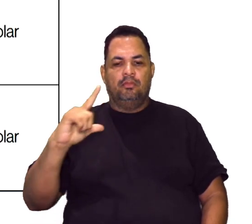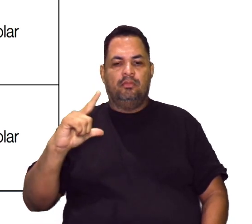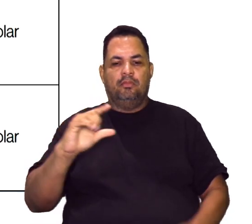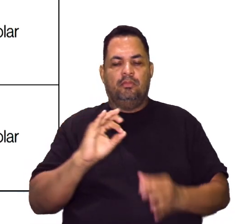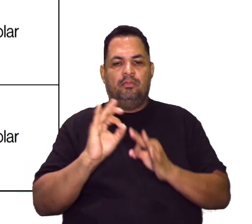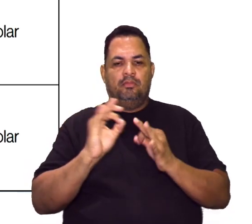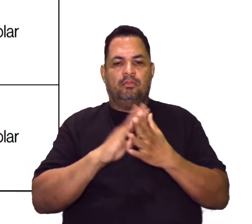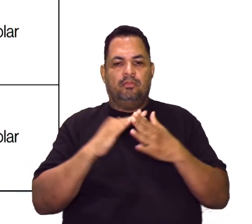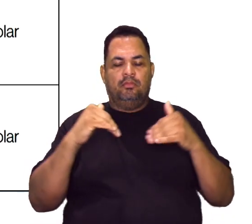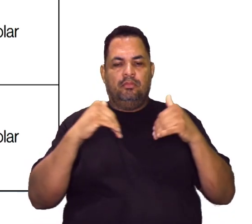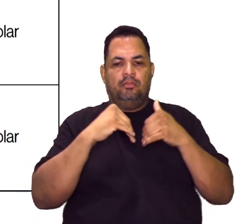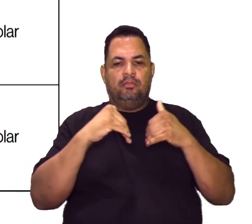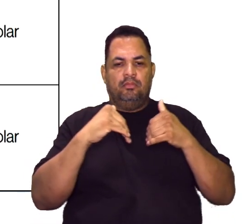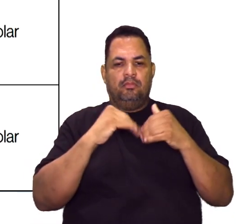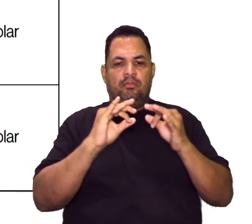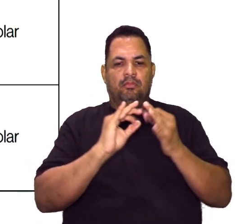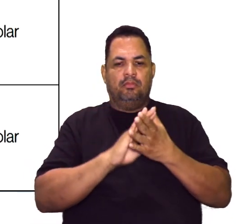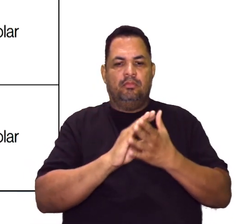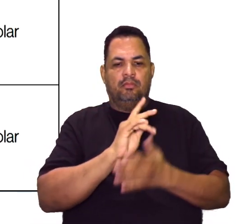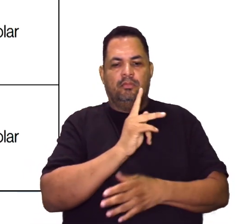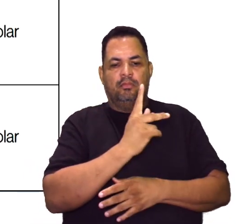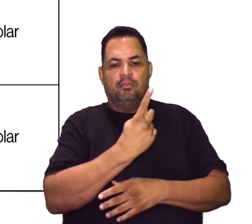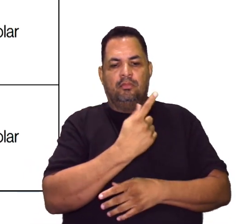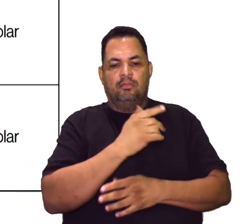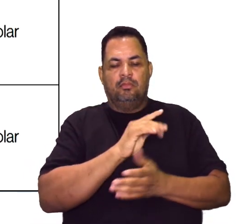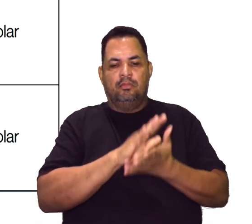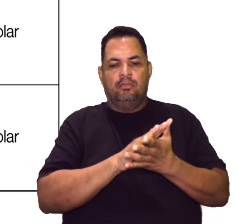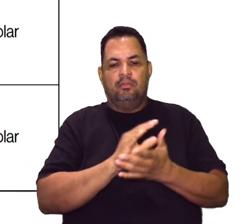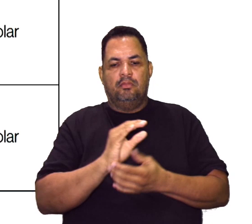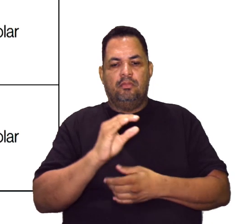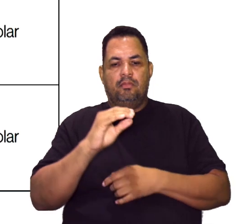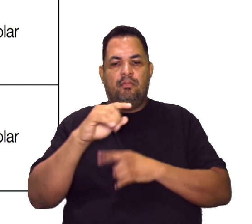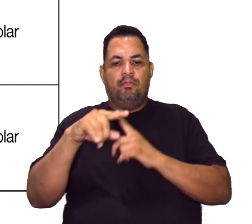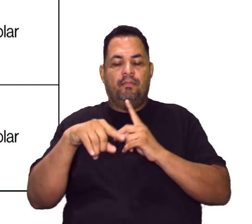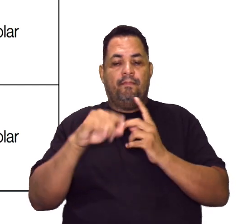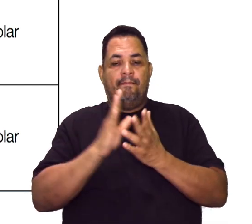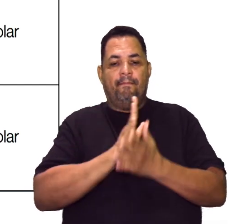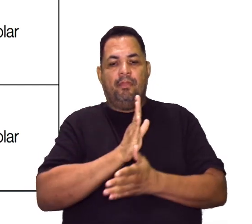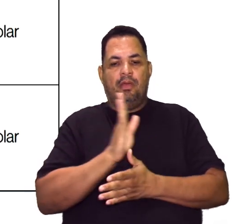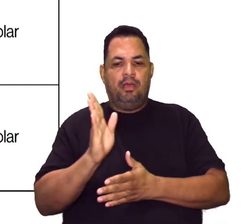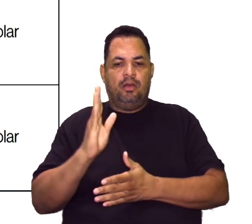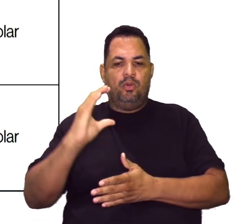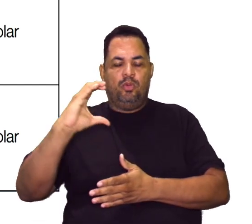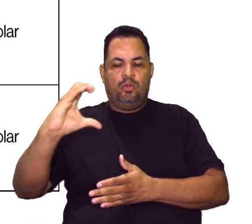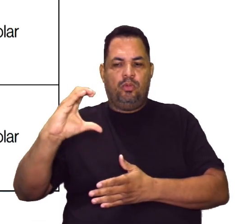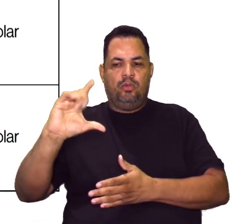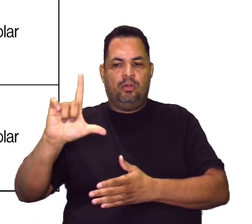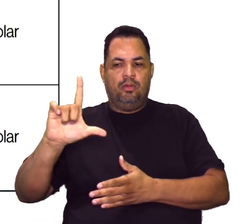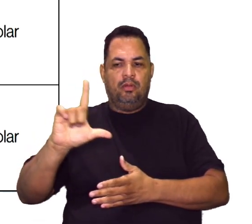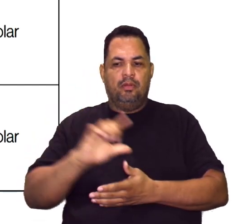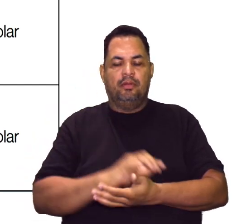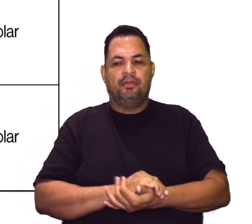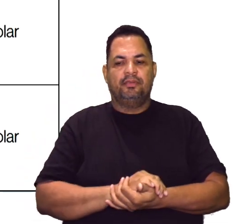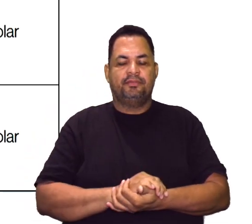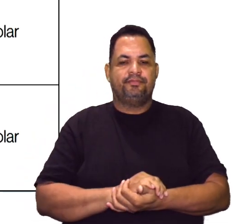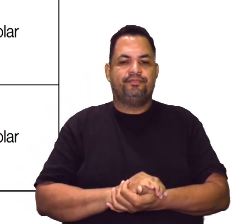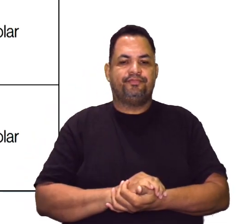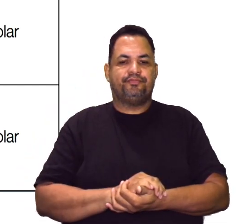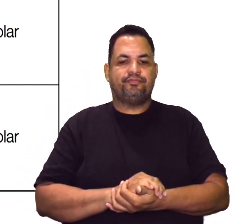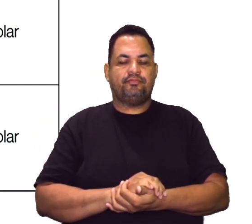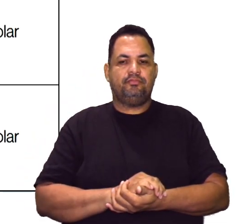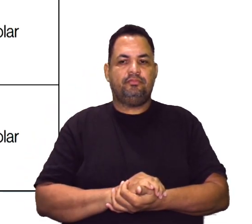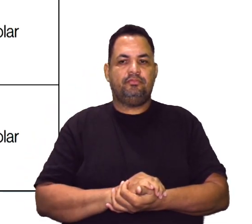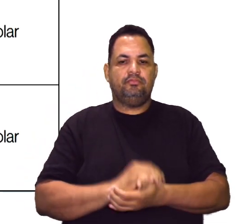os elétrons são atraídos do hidrogênio para o cloro. Está vendo aí? Então, nós abordamos sobre tanto